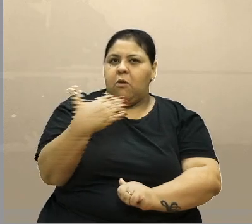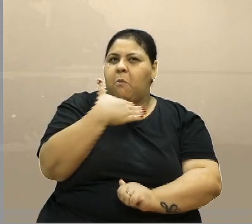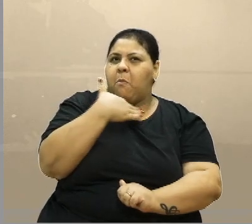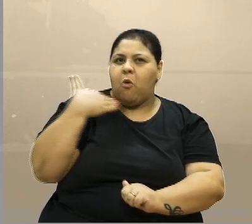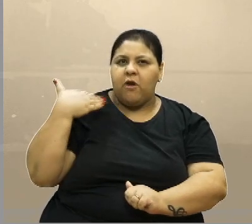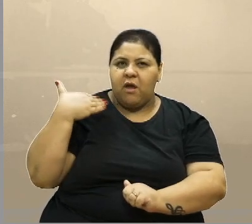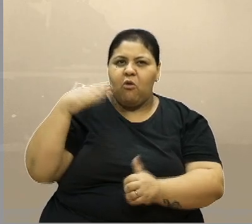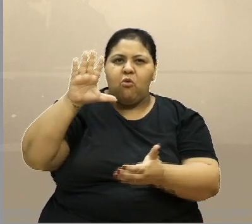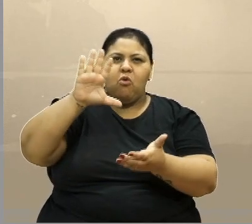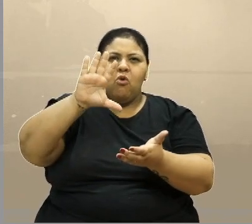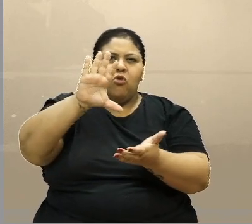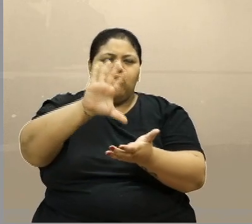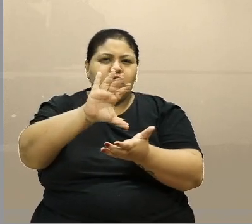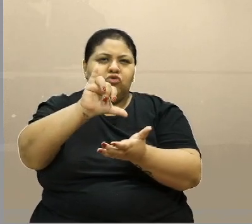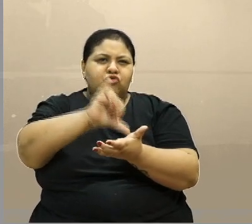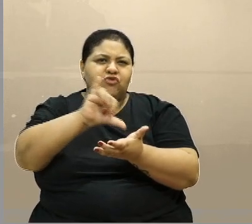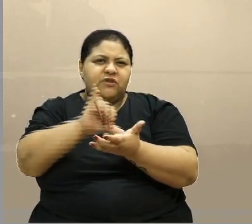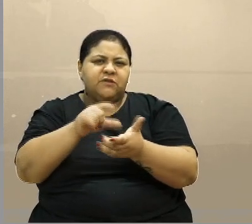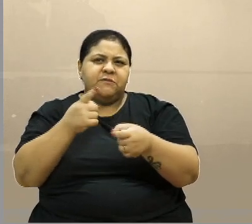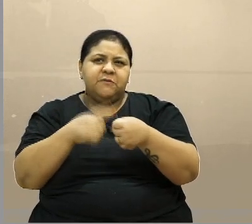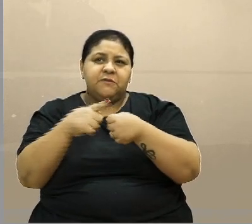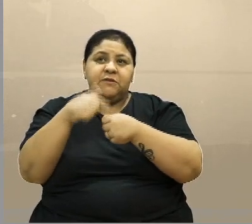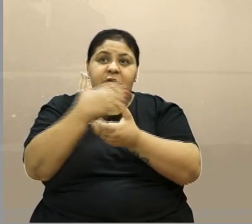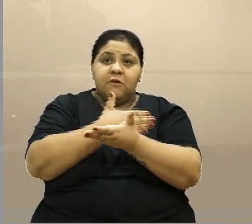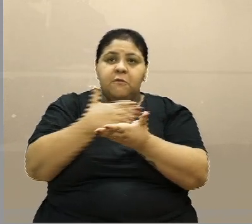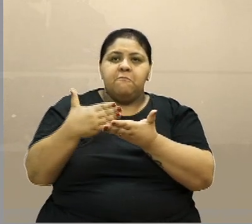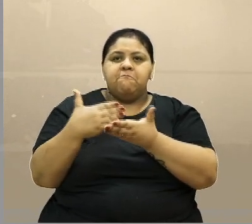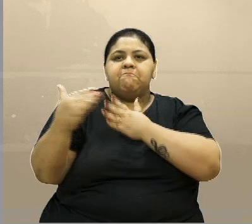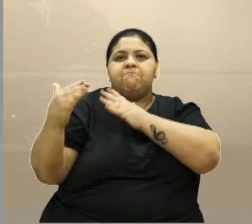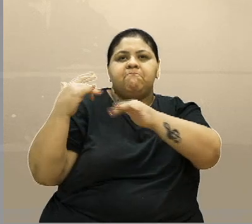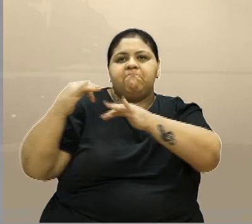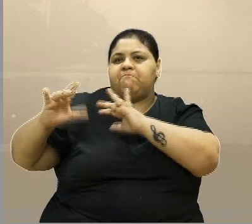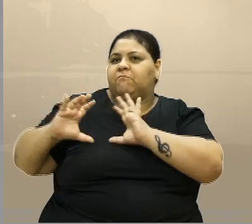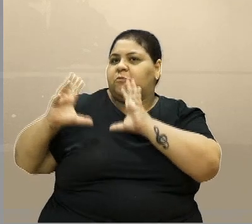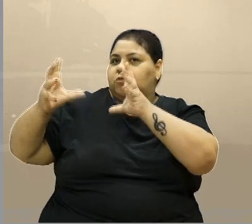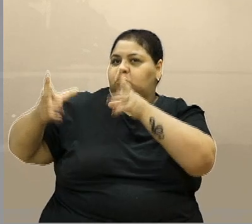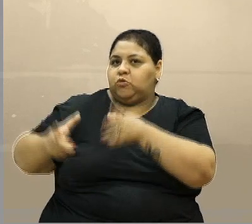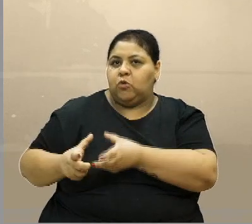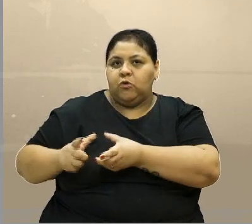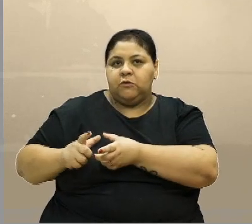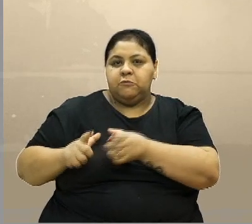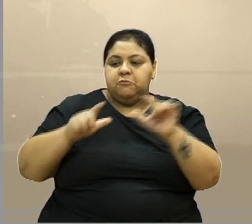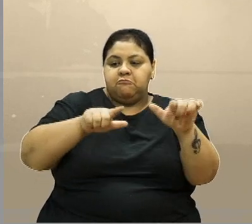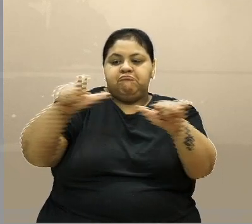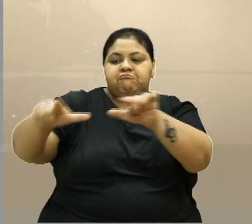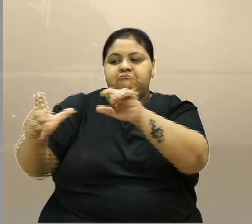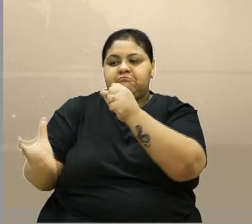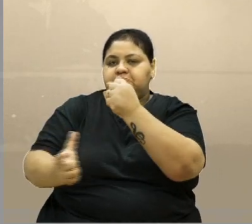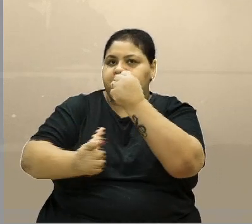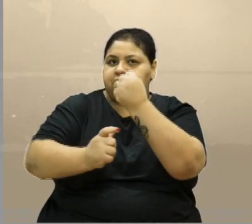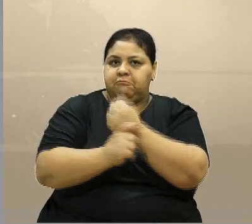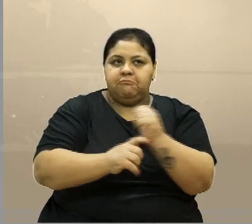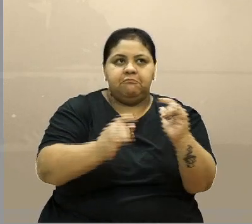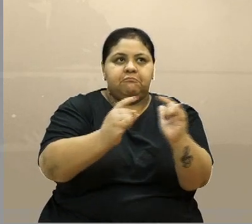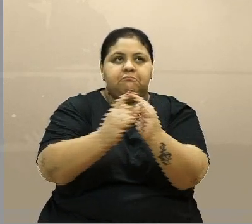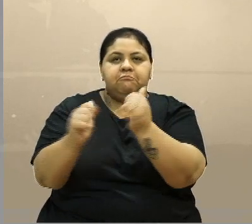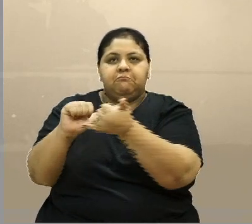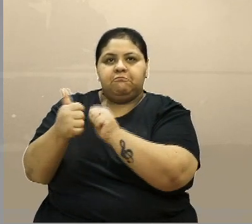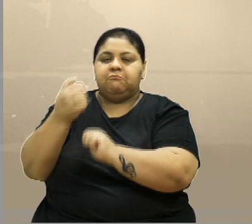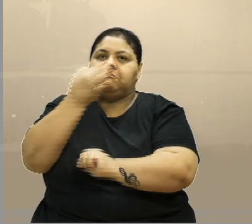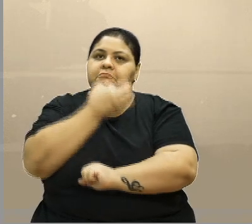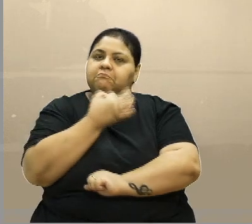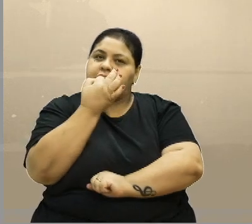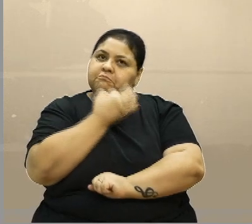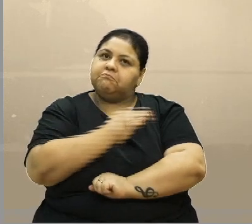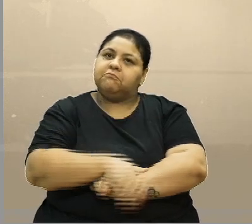centro da cidade. E a partir desse momento foi feito um grande movimento com todos os órgãos de segurança, com todas as entidades esportivas de Caxias do